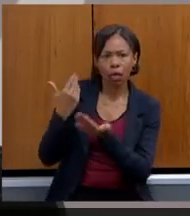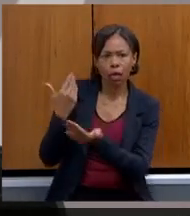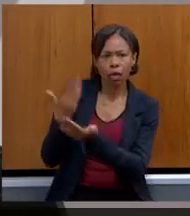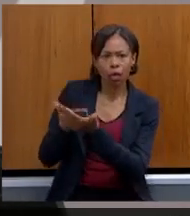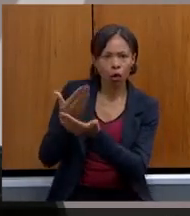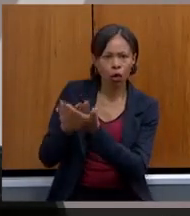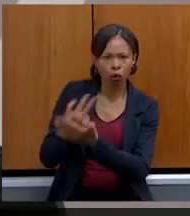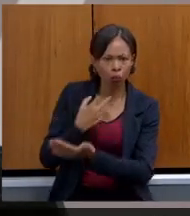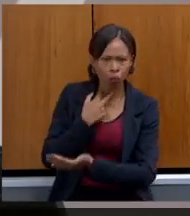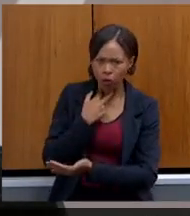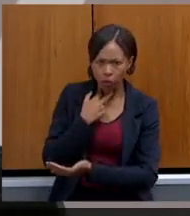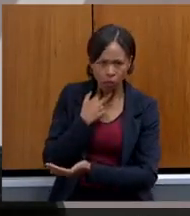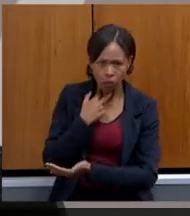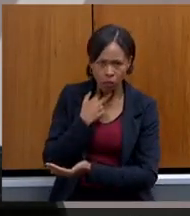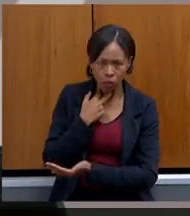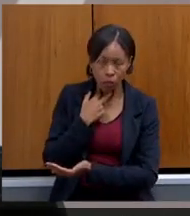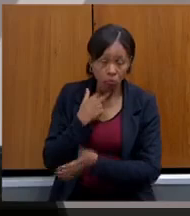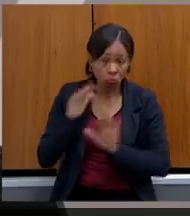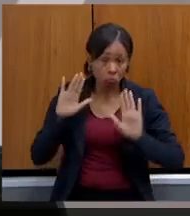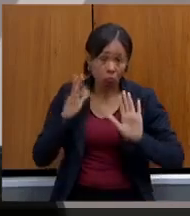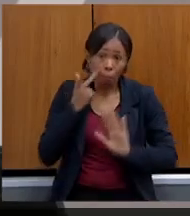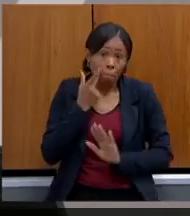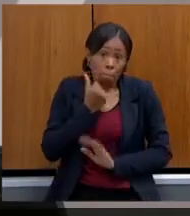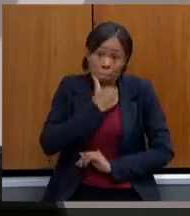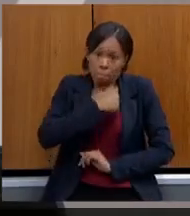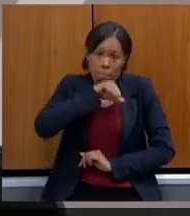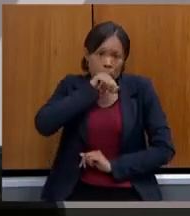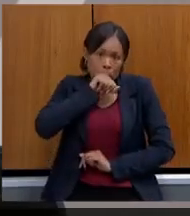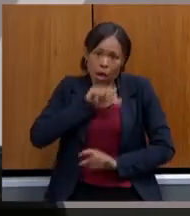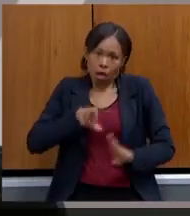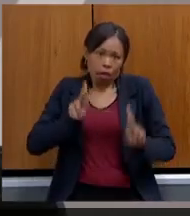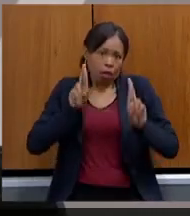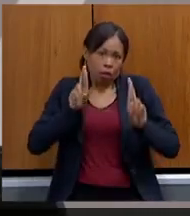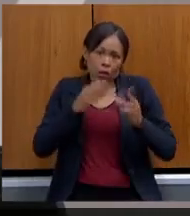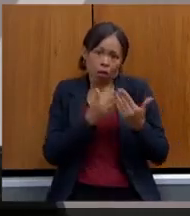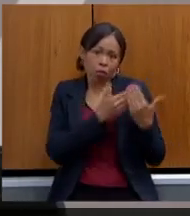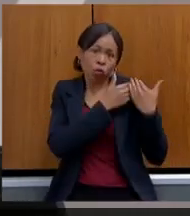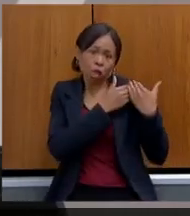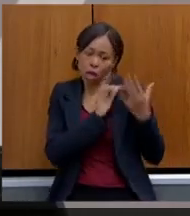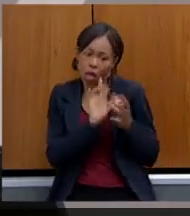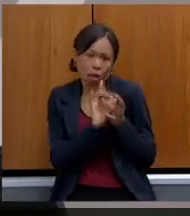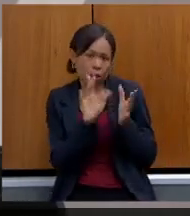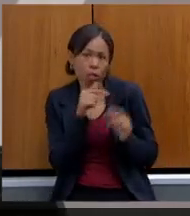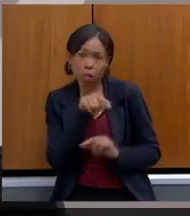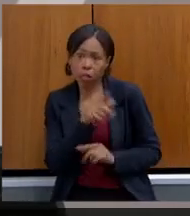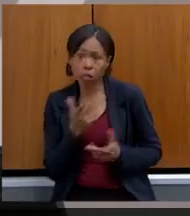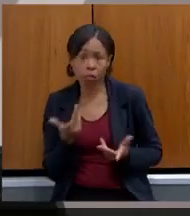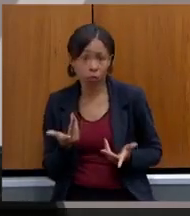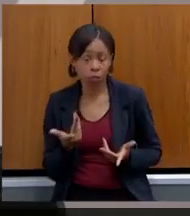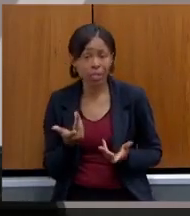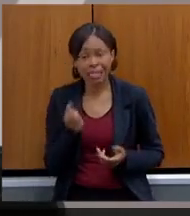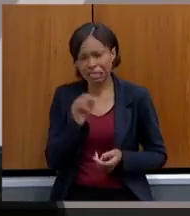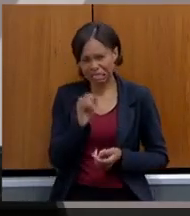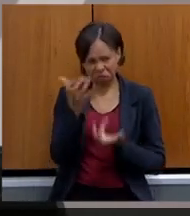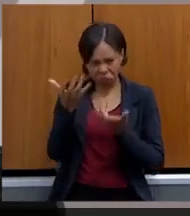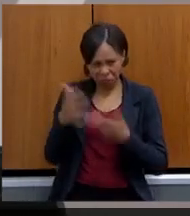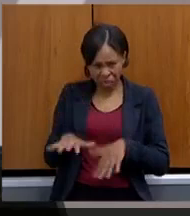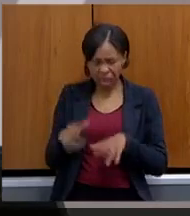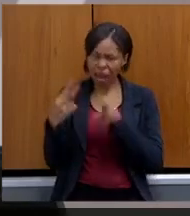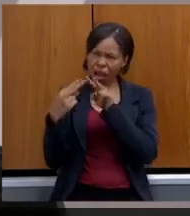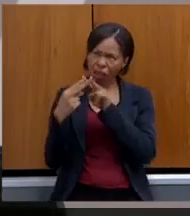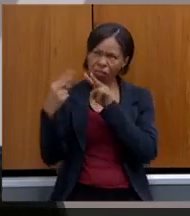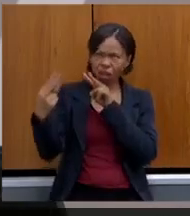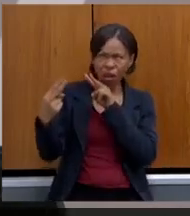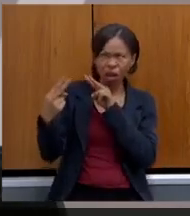e tem o livro hábito o pai que o pai ou responsável pela pelo pela criança se não quiser pela aula no co e